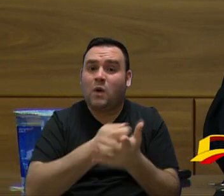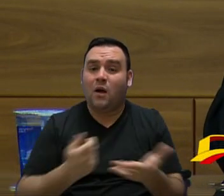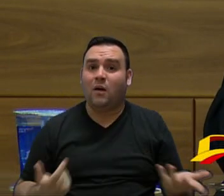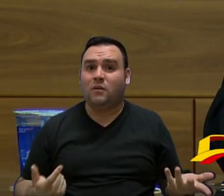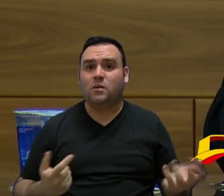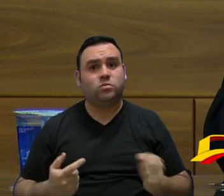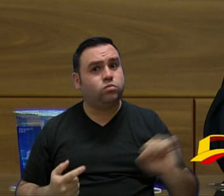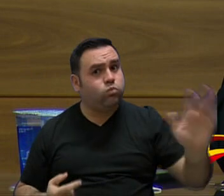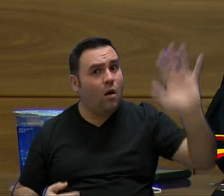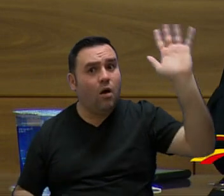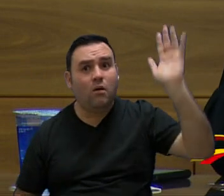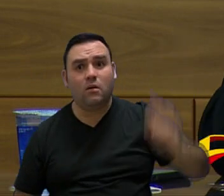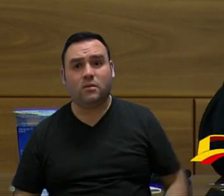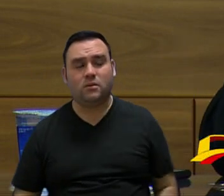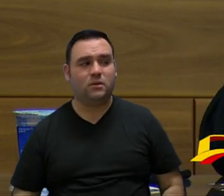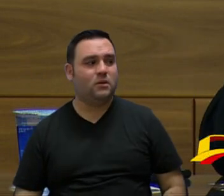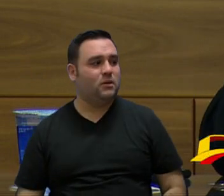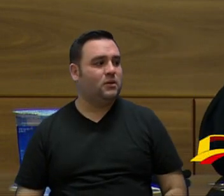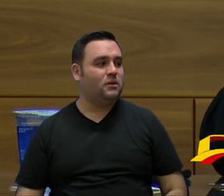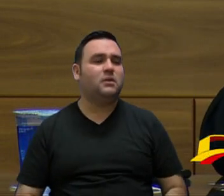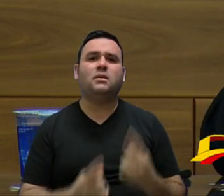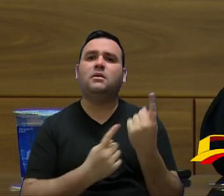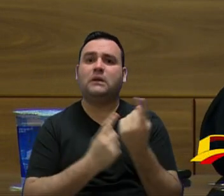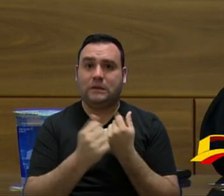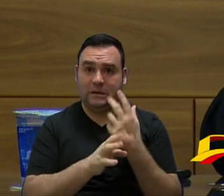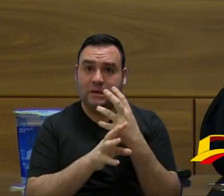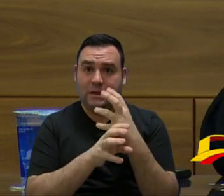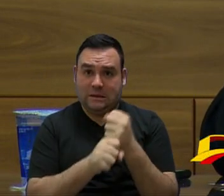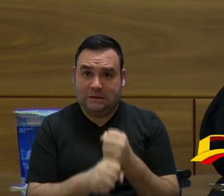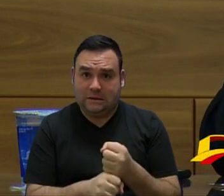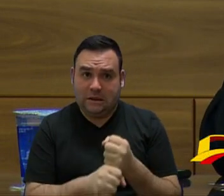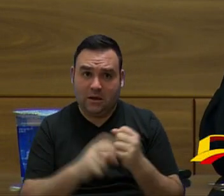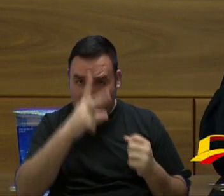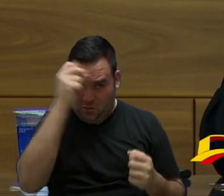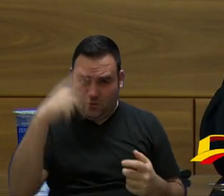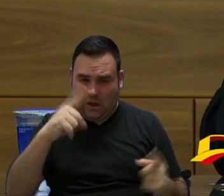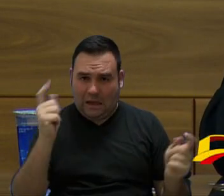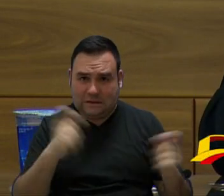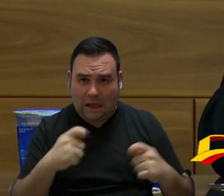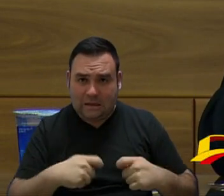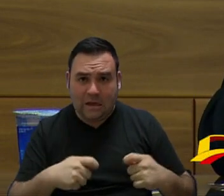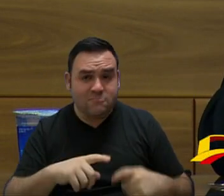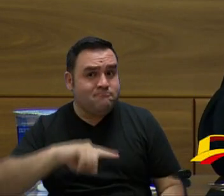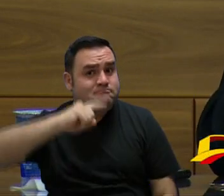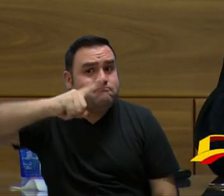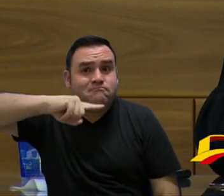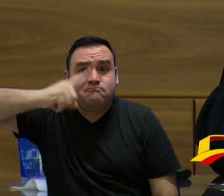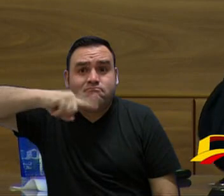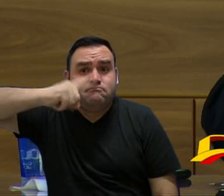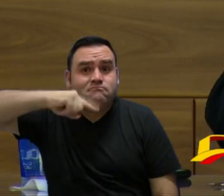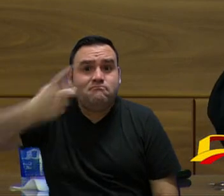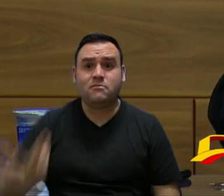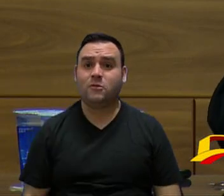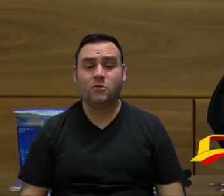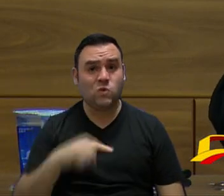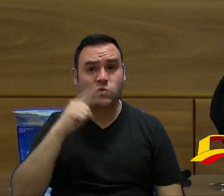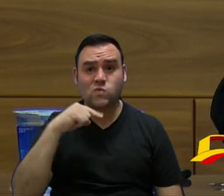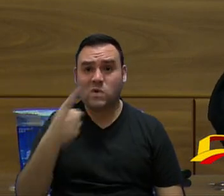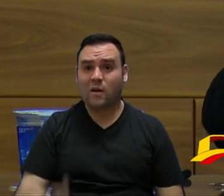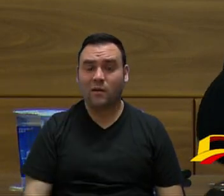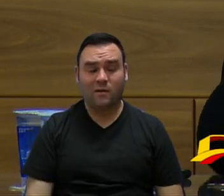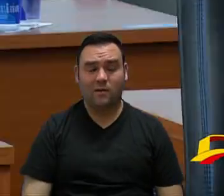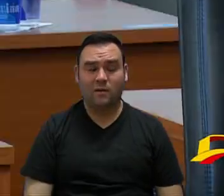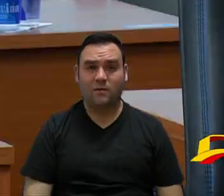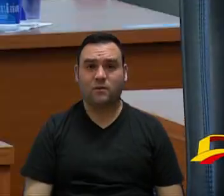cirúrgica o que orçamento público aguenta isso nenhum a bruna você vai tá